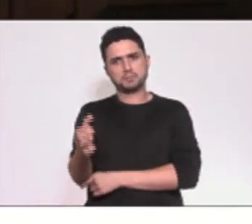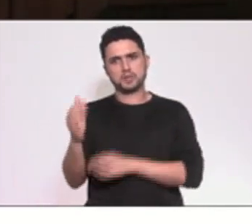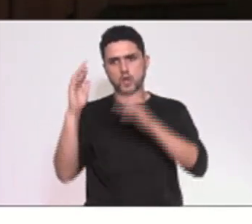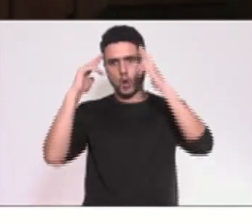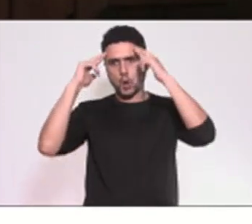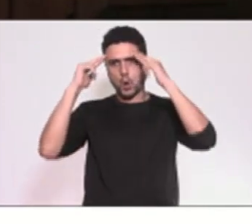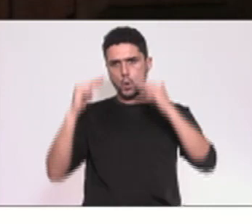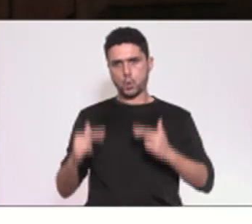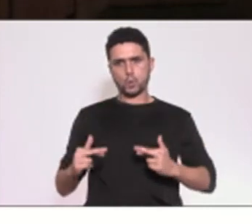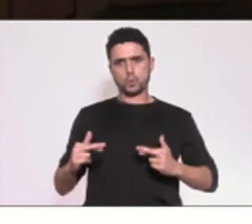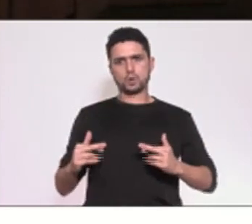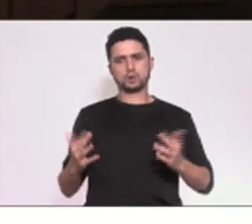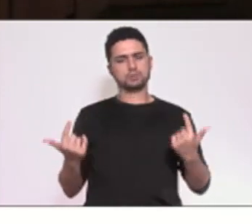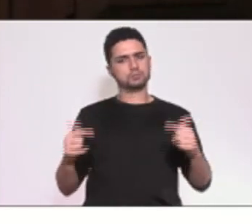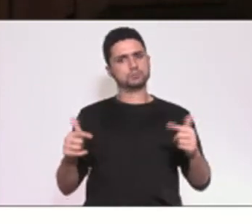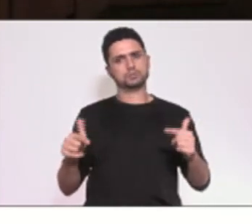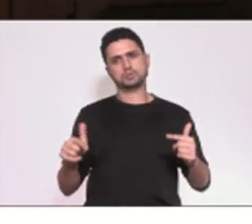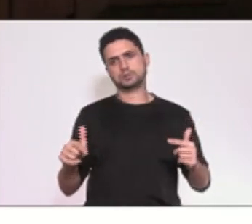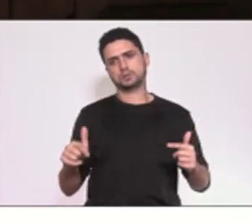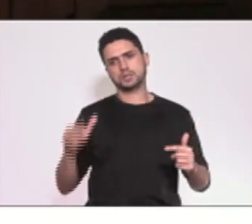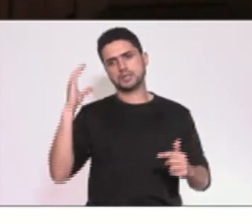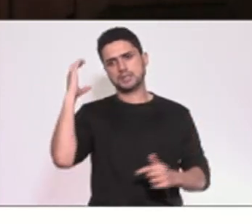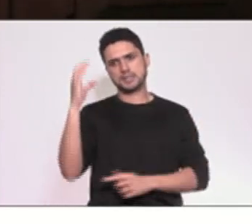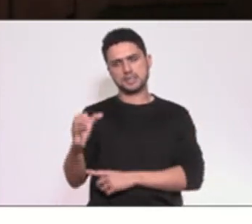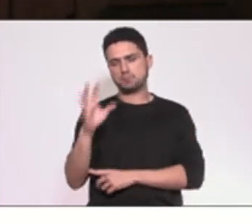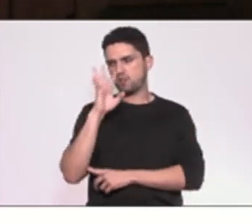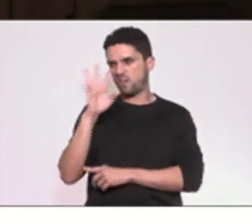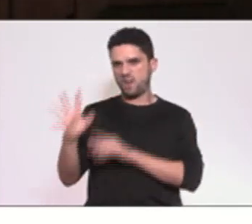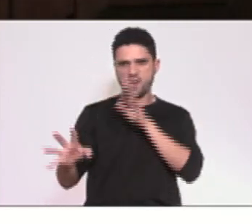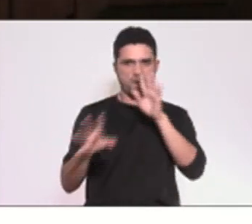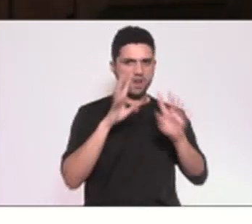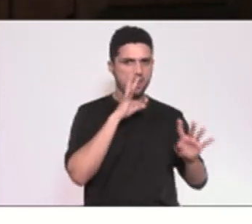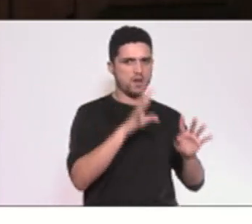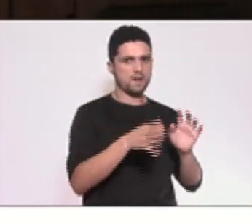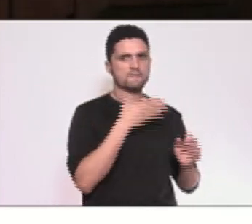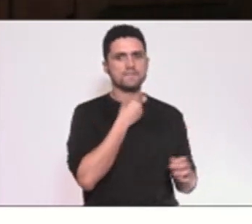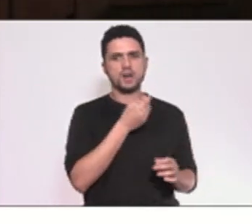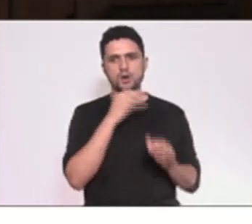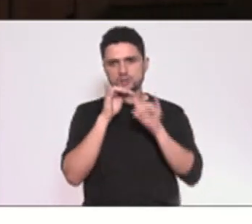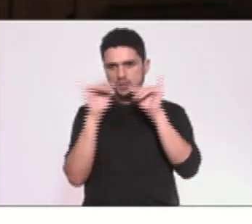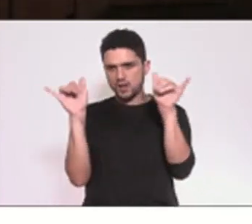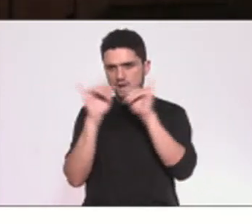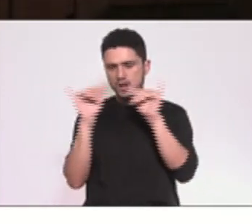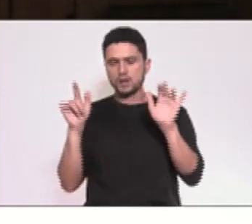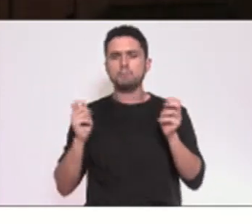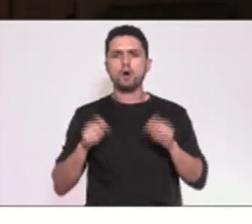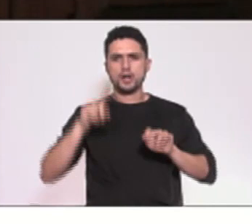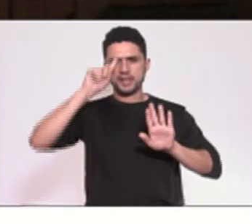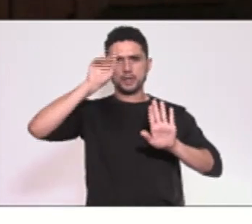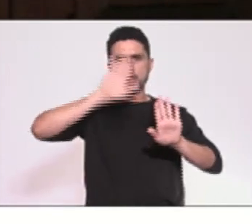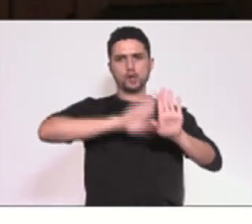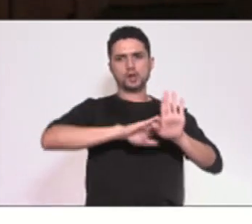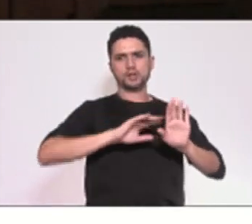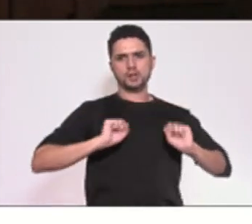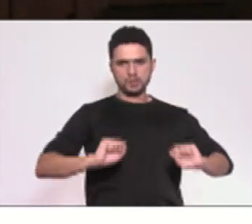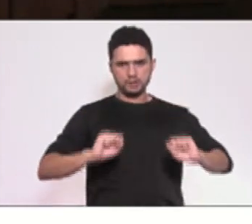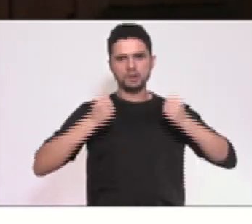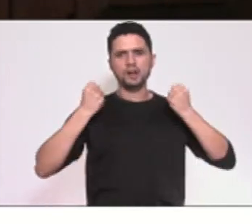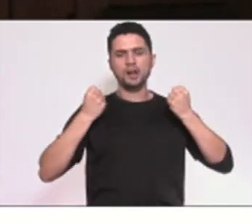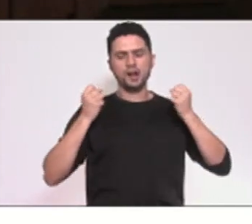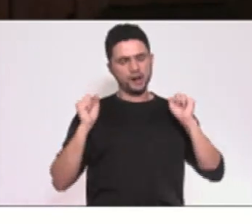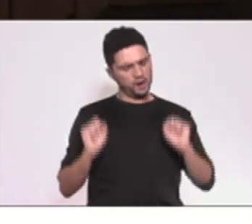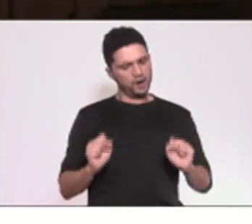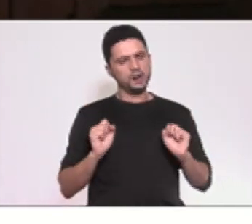honra, não comete crime de calúnia, quando defendendo aquilo que ele entende ser o correto do